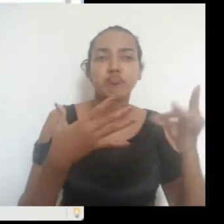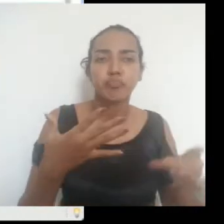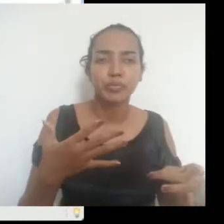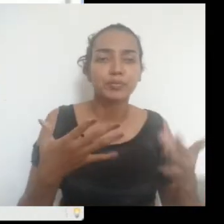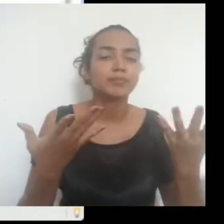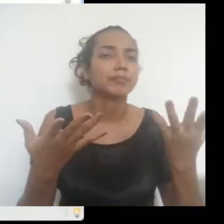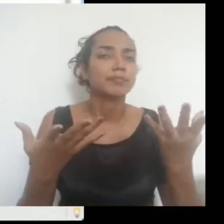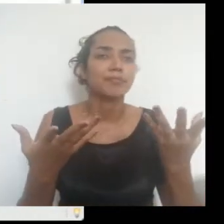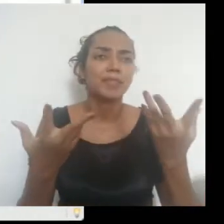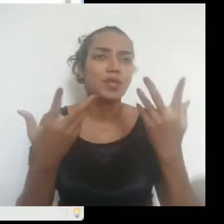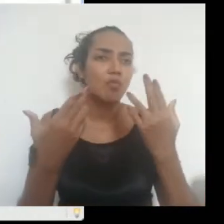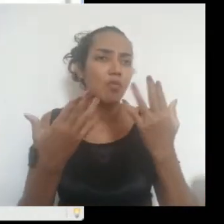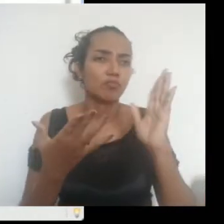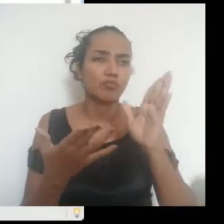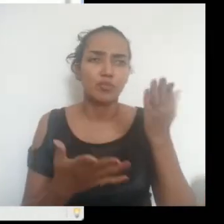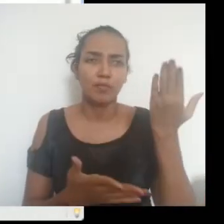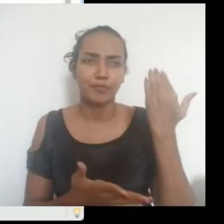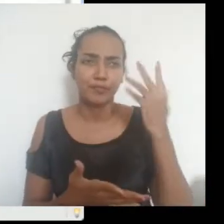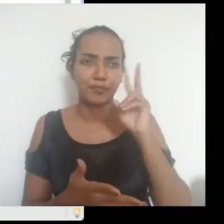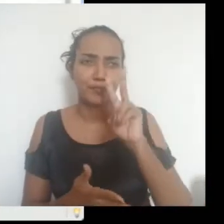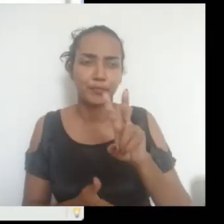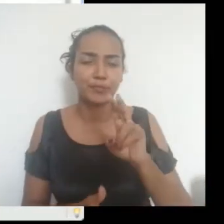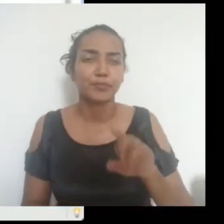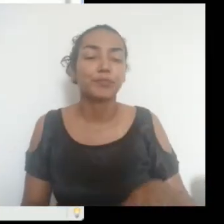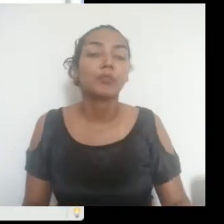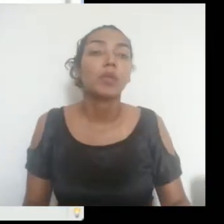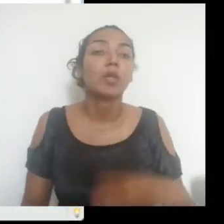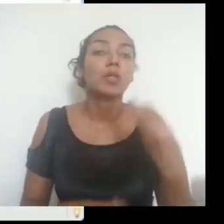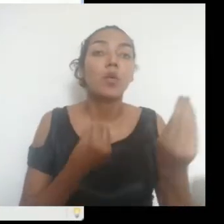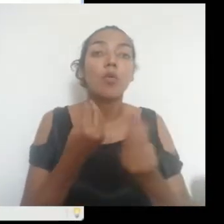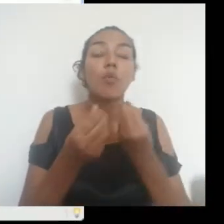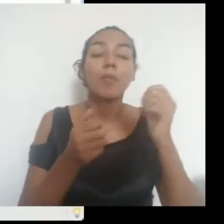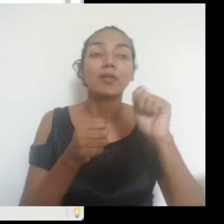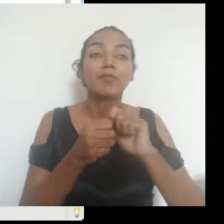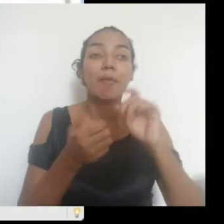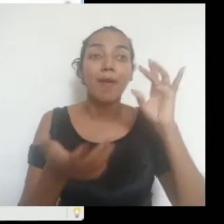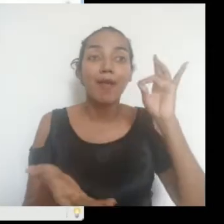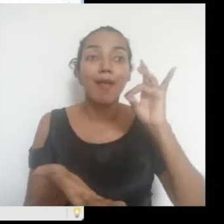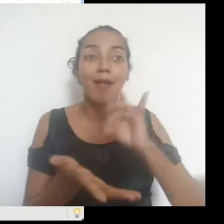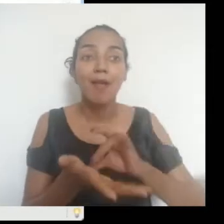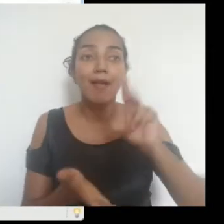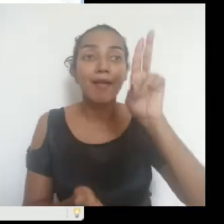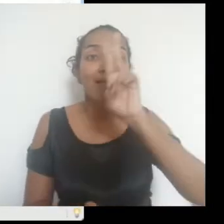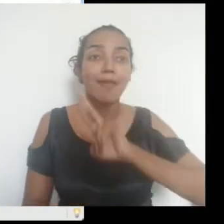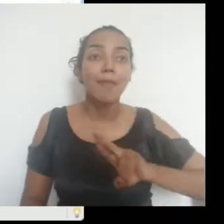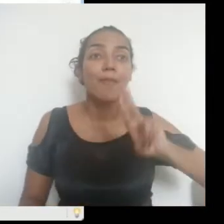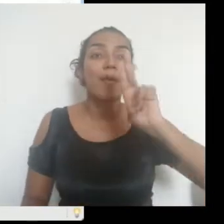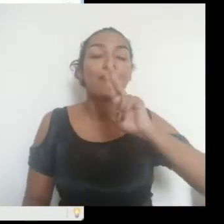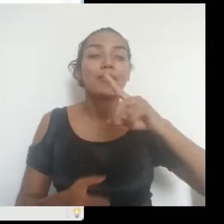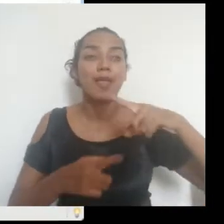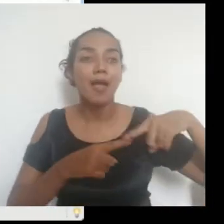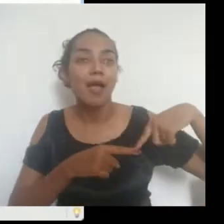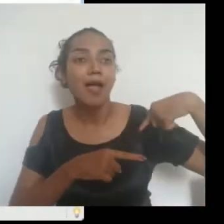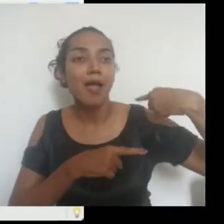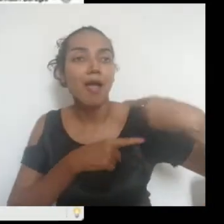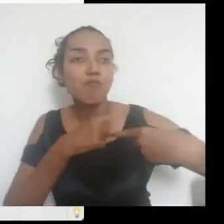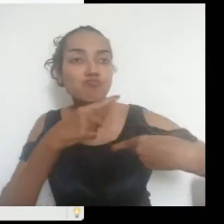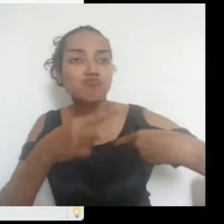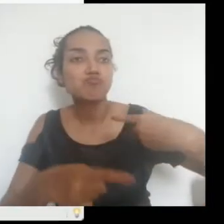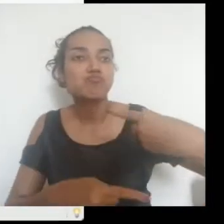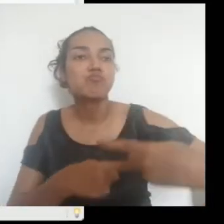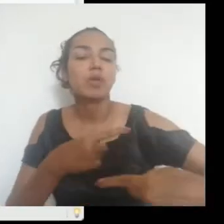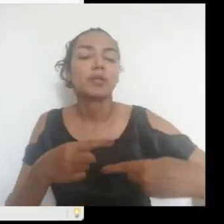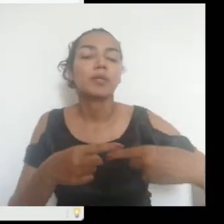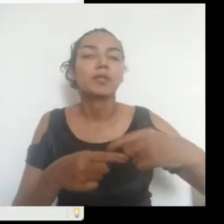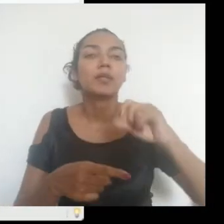viu. Bom, e como é que a gente então faz para implementar essa herança, que seria